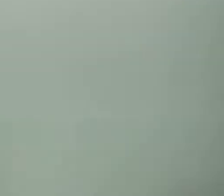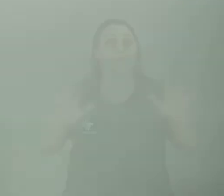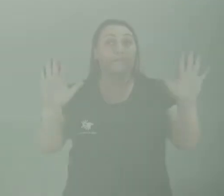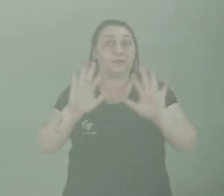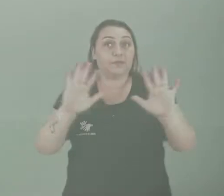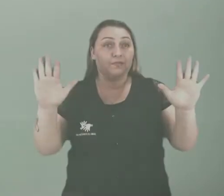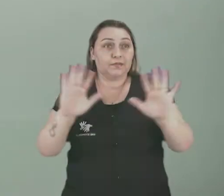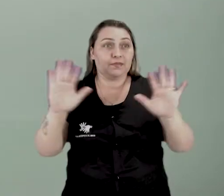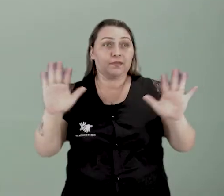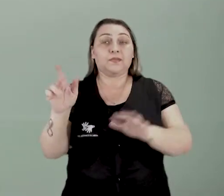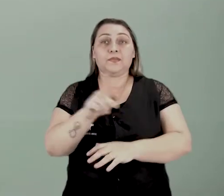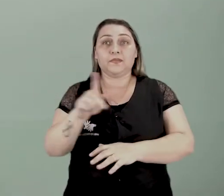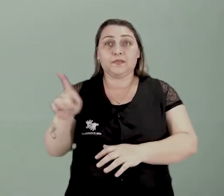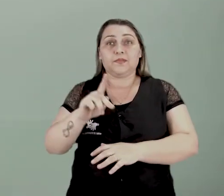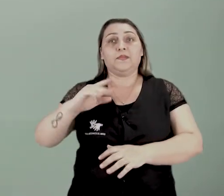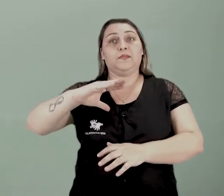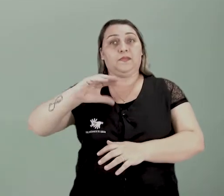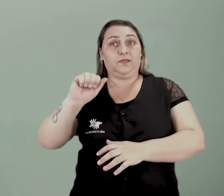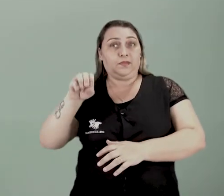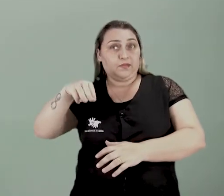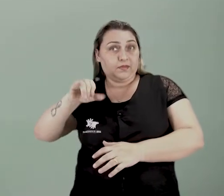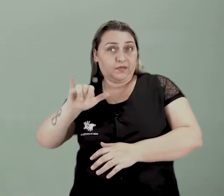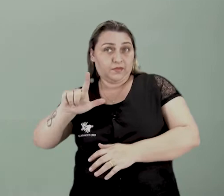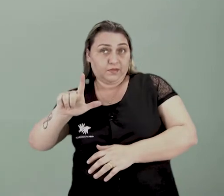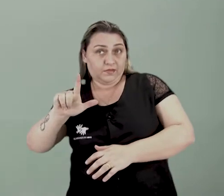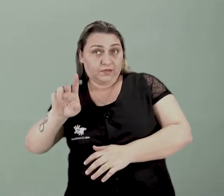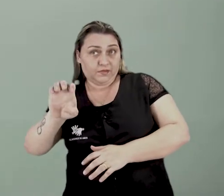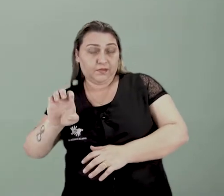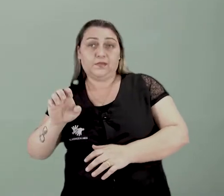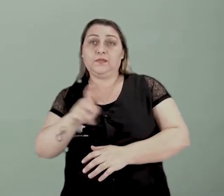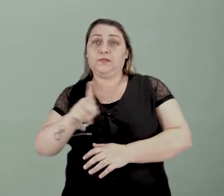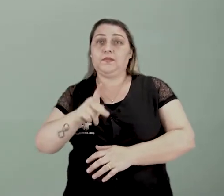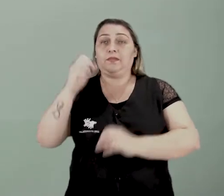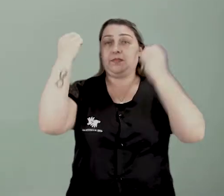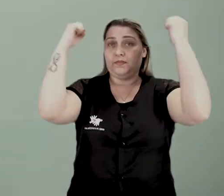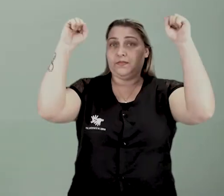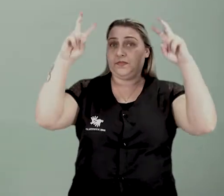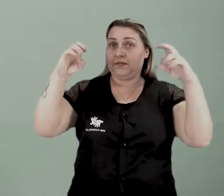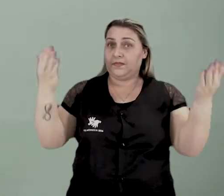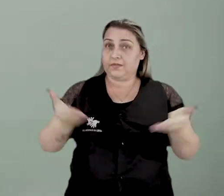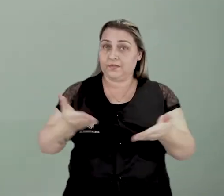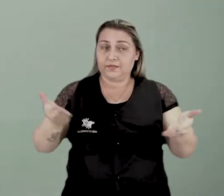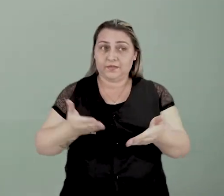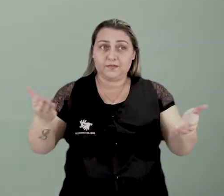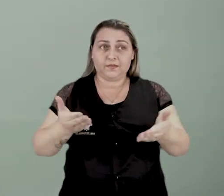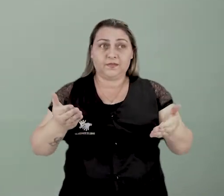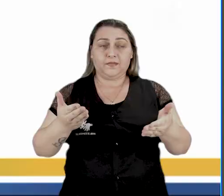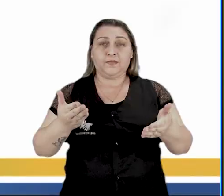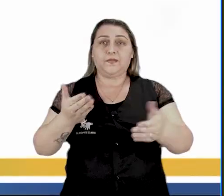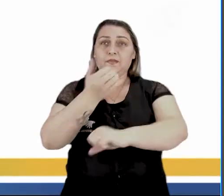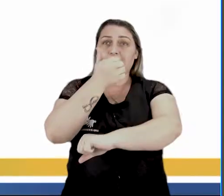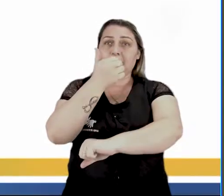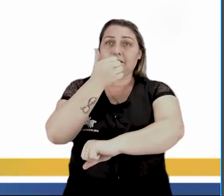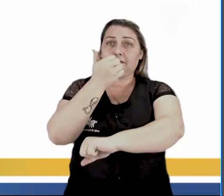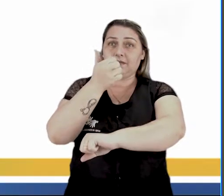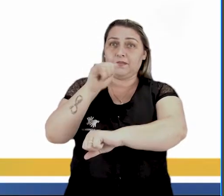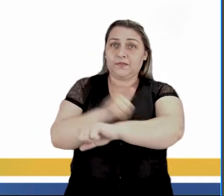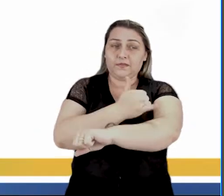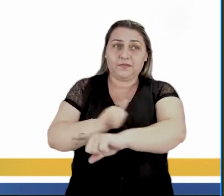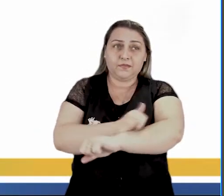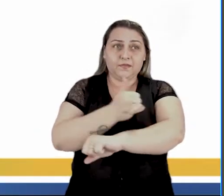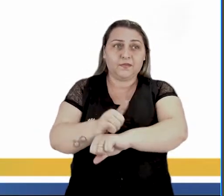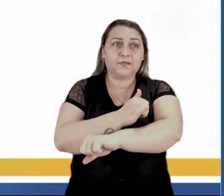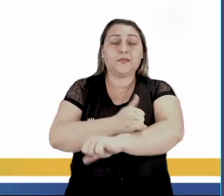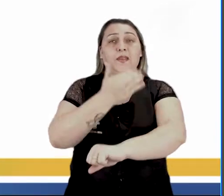Olá, pessoal! Eu sou a professora Camille, sou professora de Educação Física e o tema da nossa aula de hoje são as estratégias para a realização